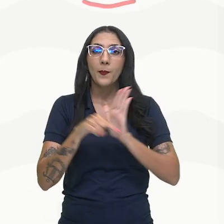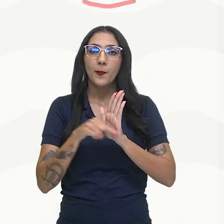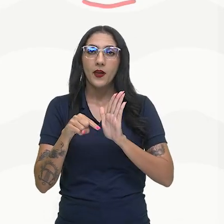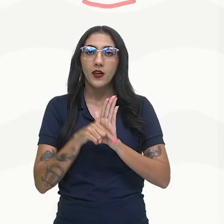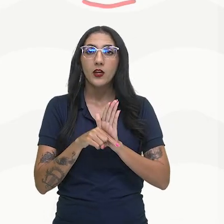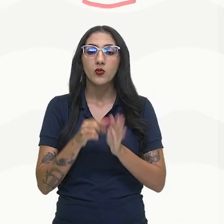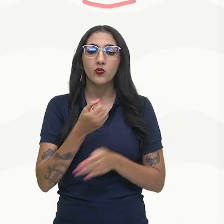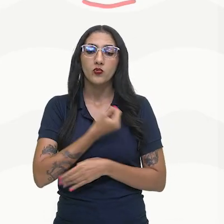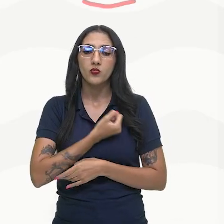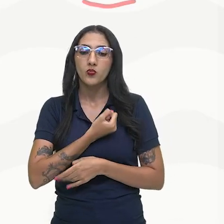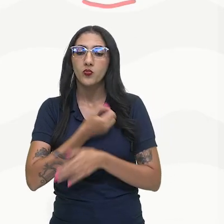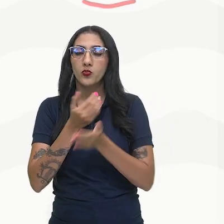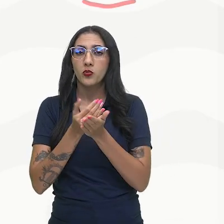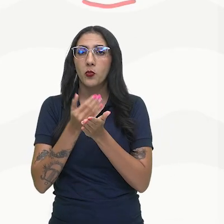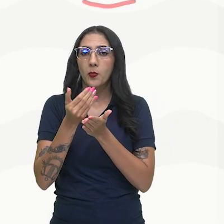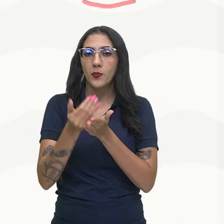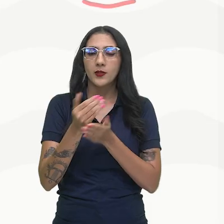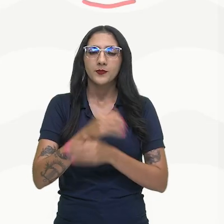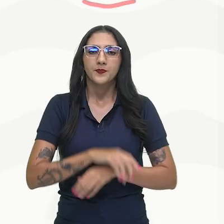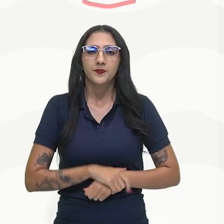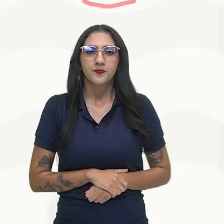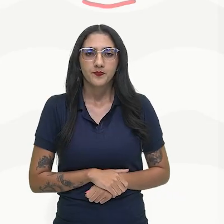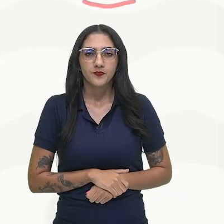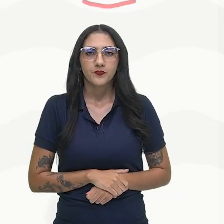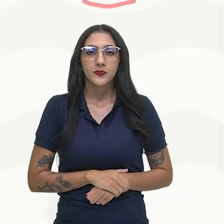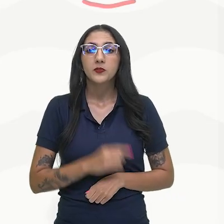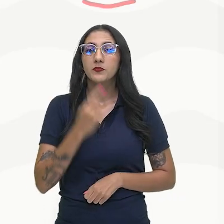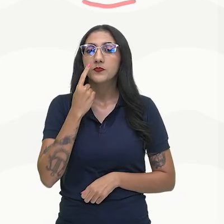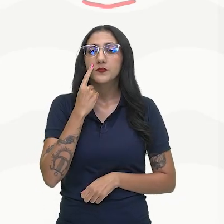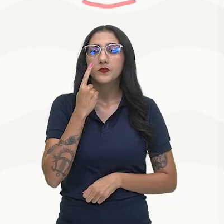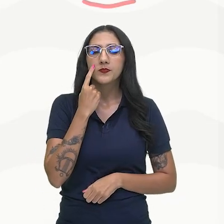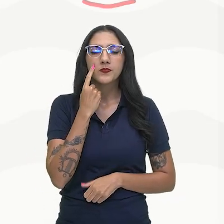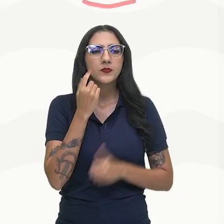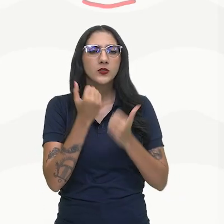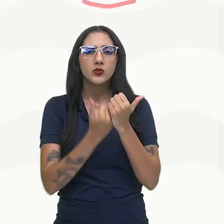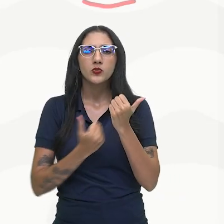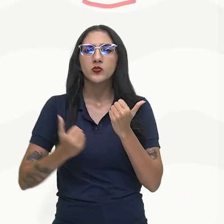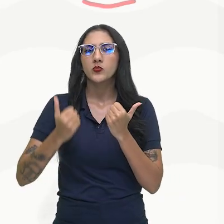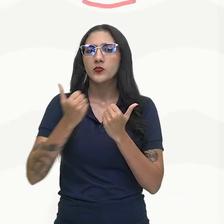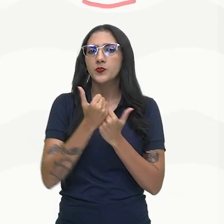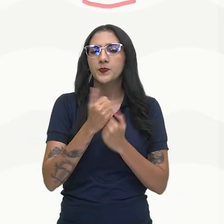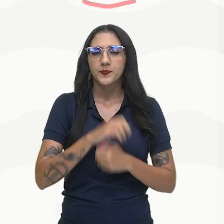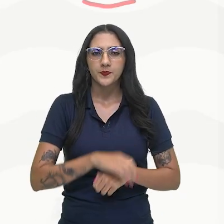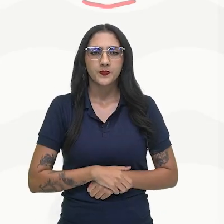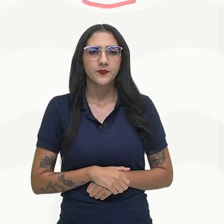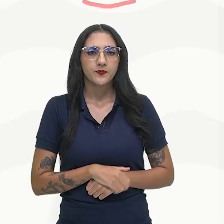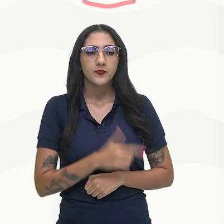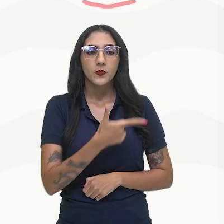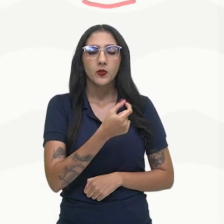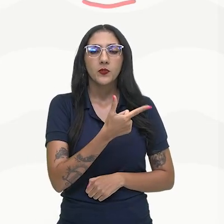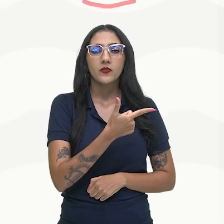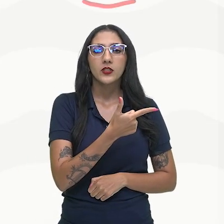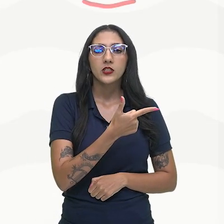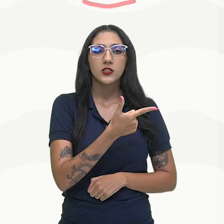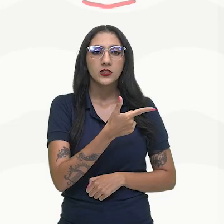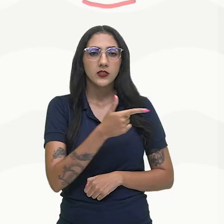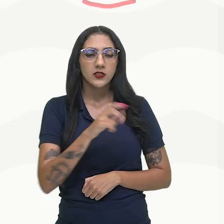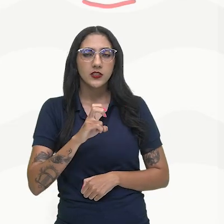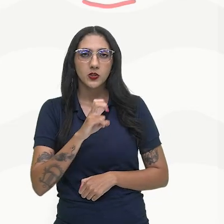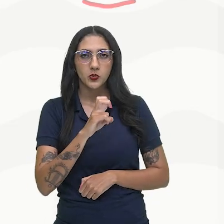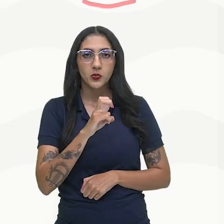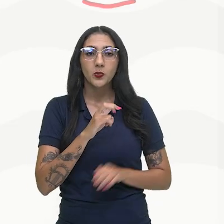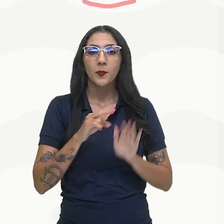menos inicial. Vamos substituir, então, esses valores? Ou seja, vamos substituir 2021,